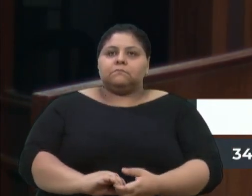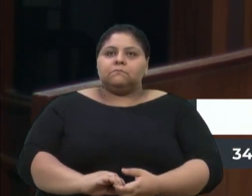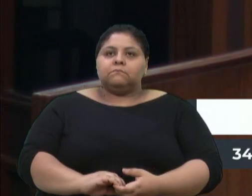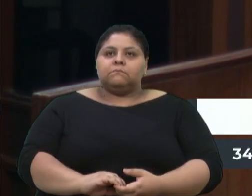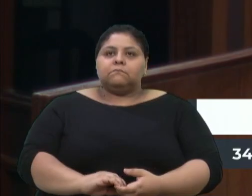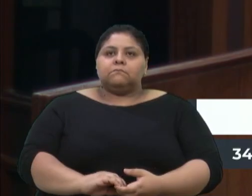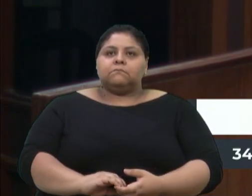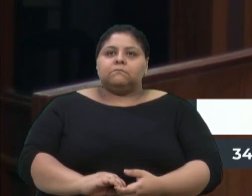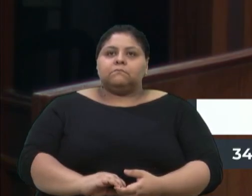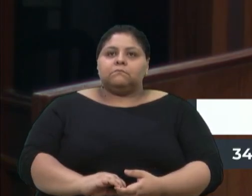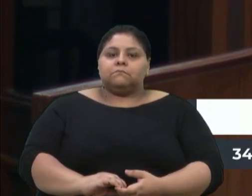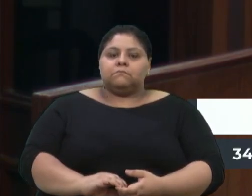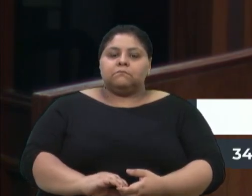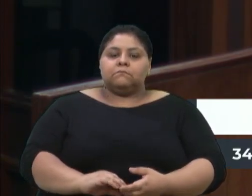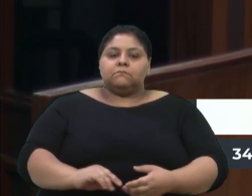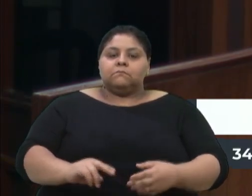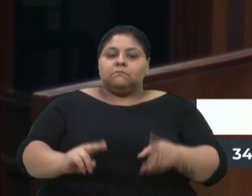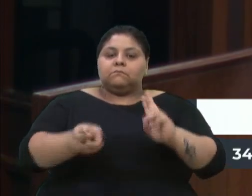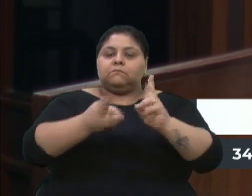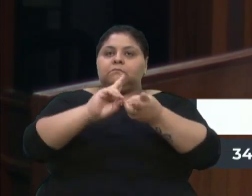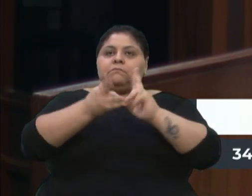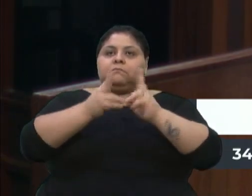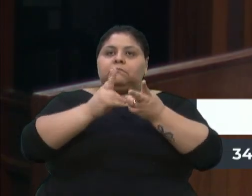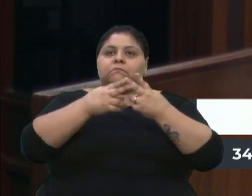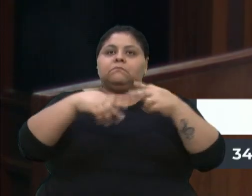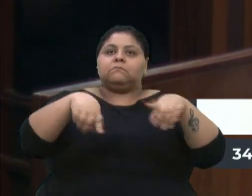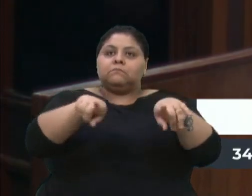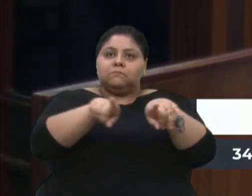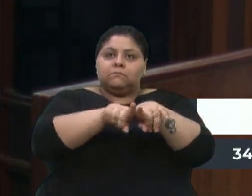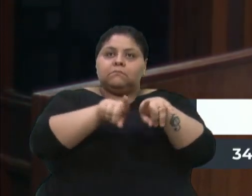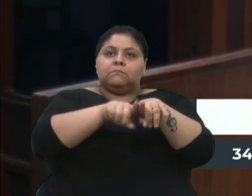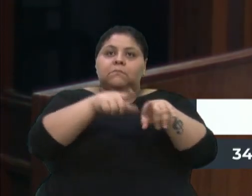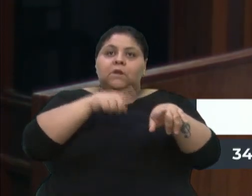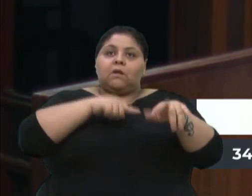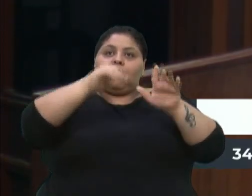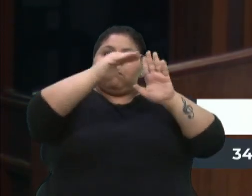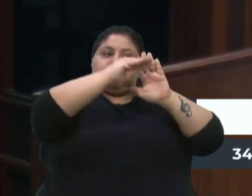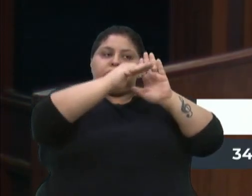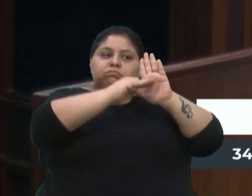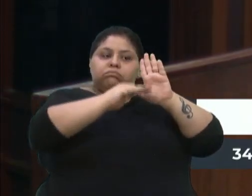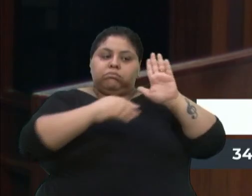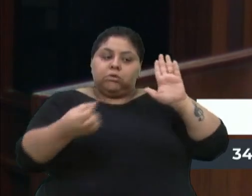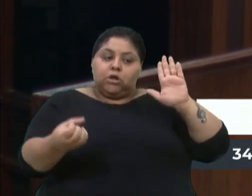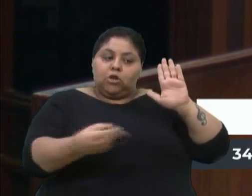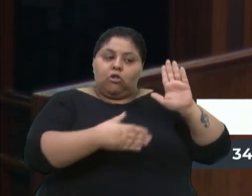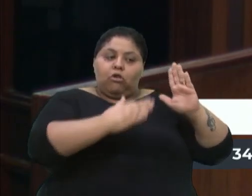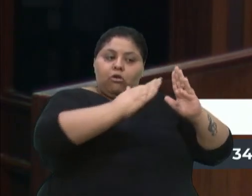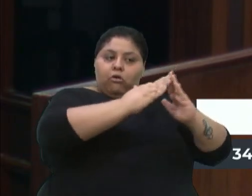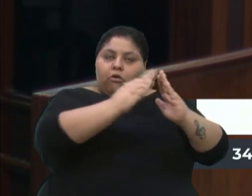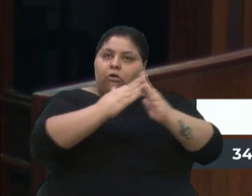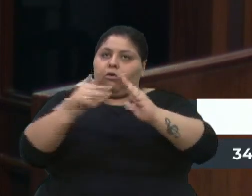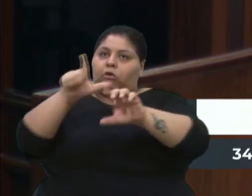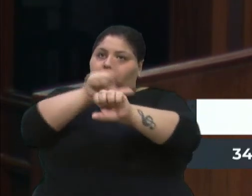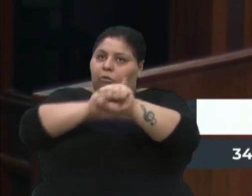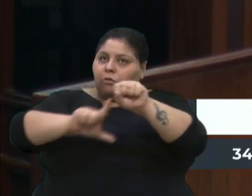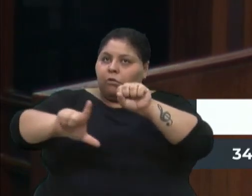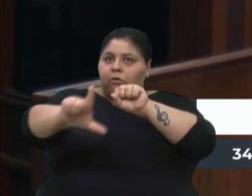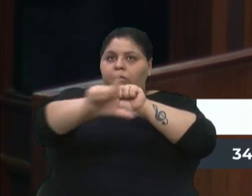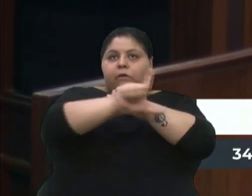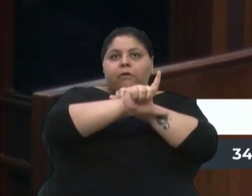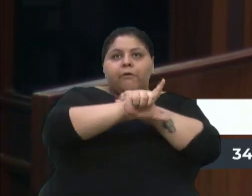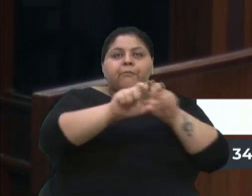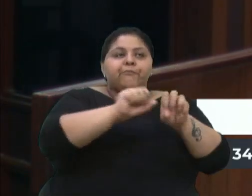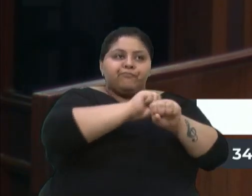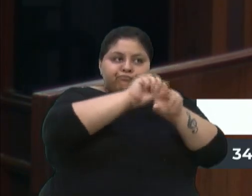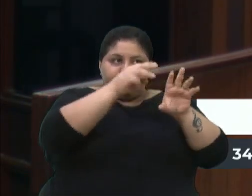ao urbanismo, que inclusive eu tenho uma lista de novos loteamentos, claro, aquelas 31 áreas em